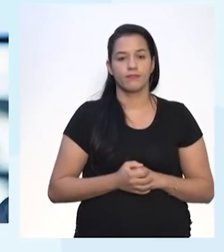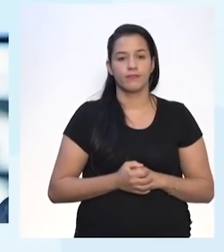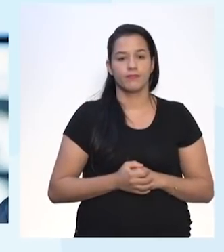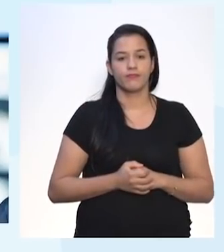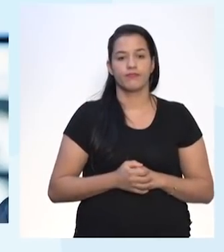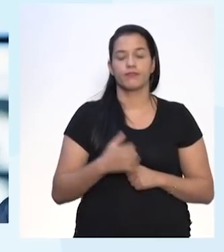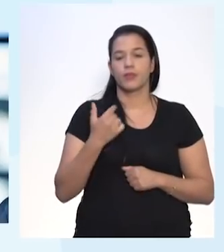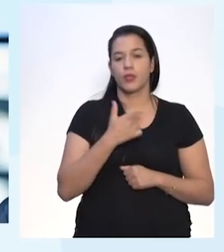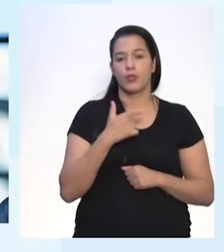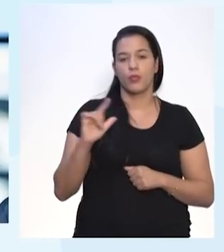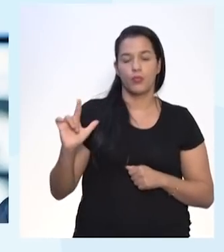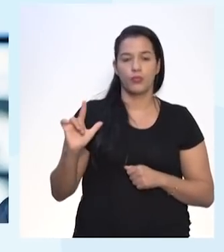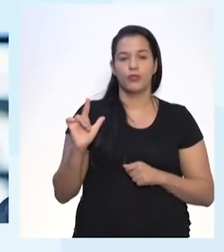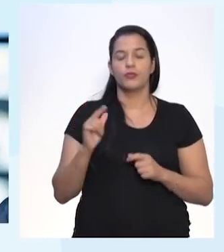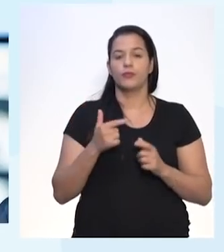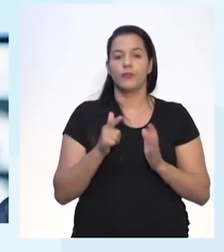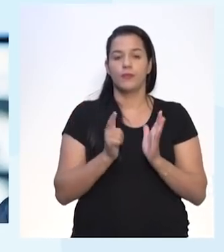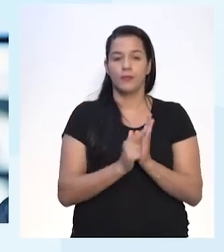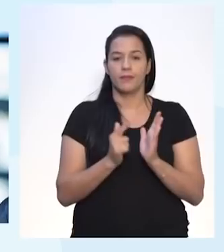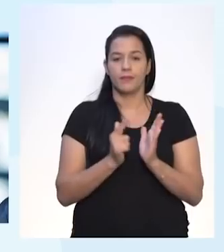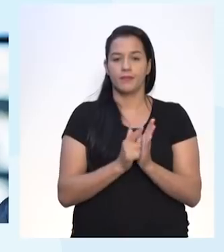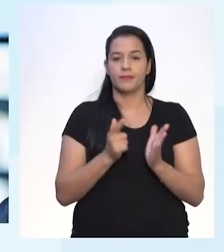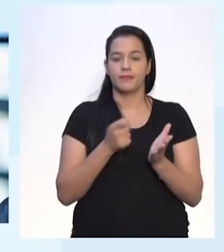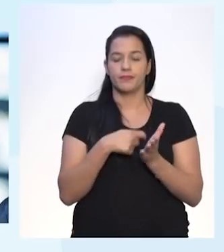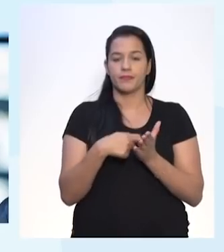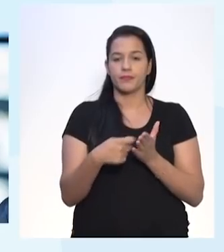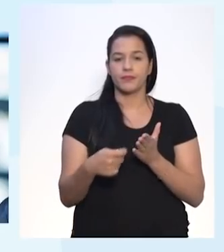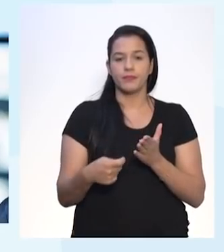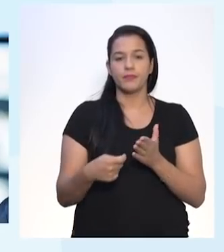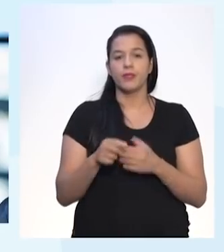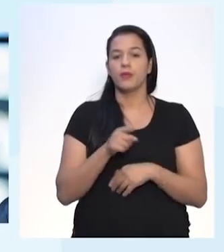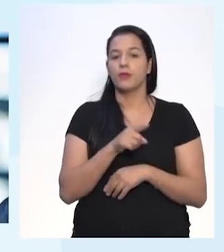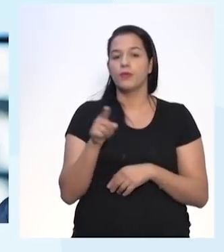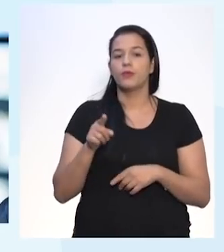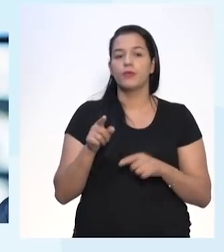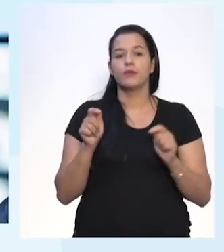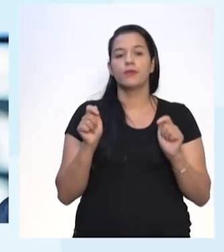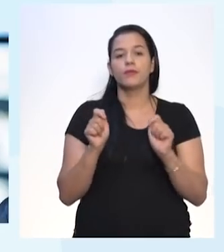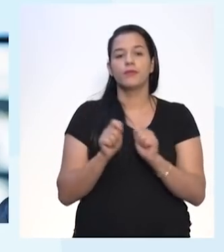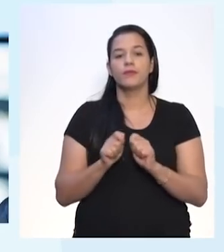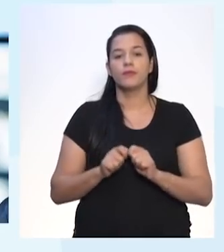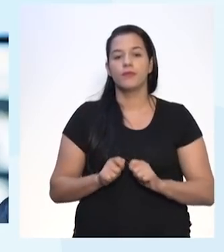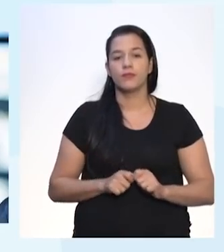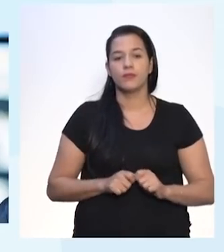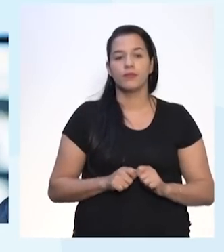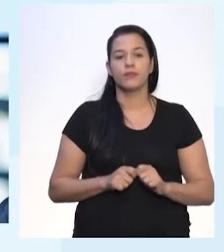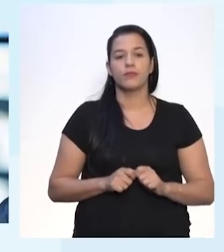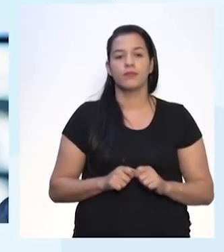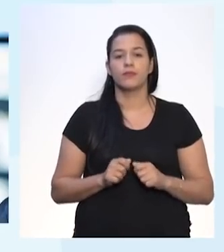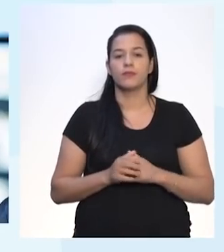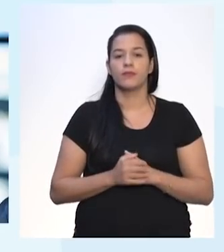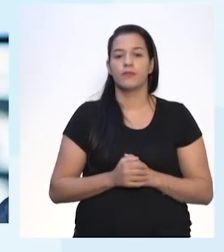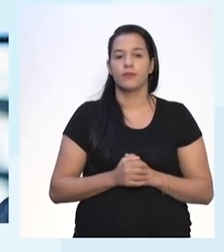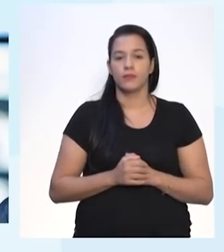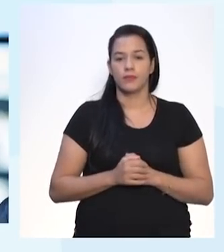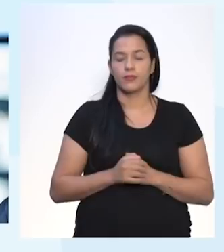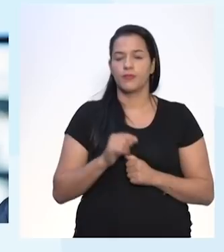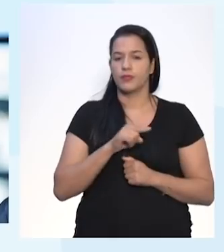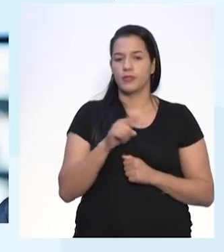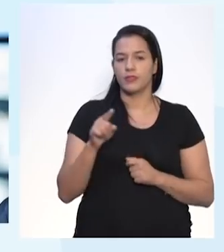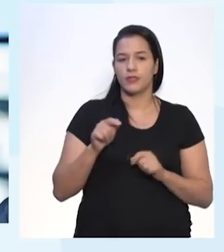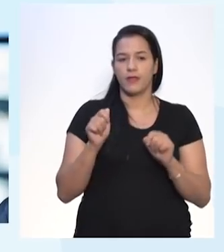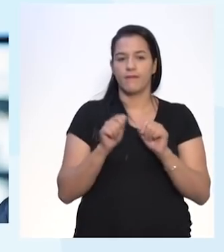No outro papelzinho colorido, você vai escrever o que no ano de 2021 você